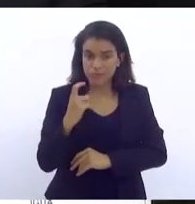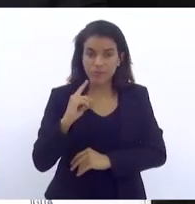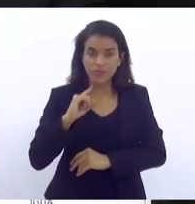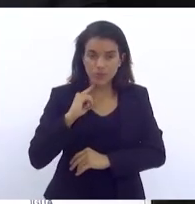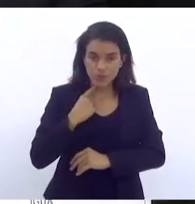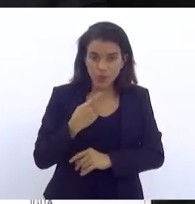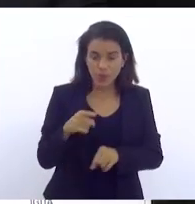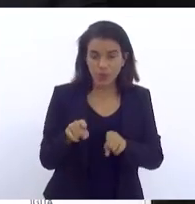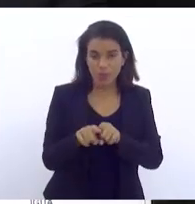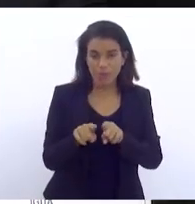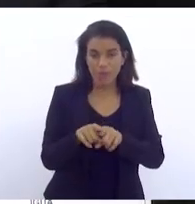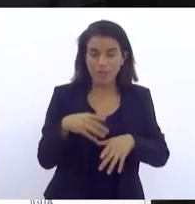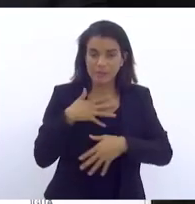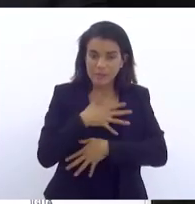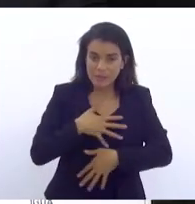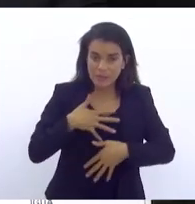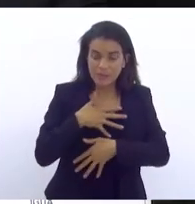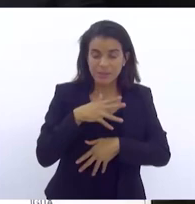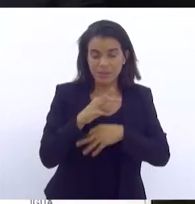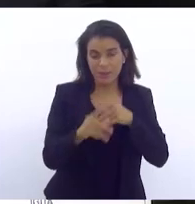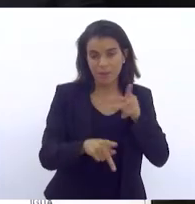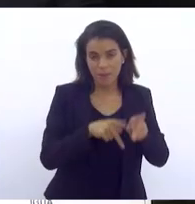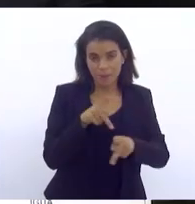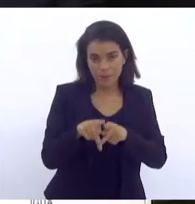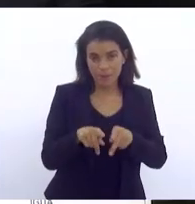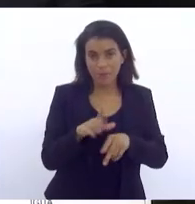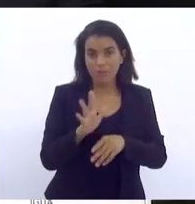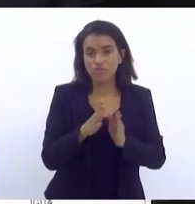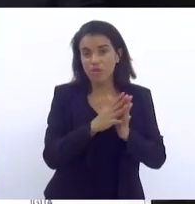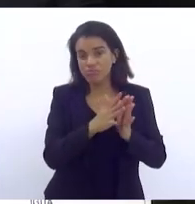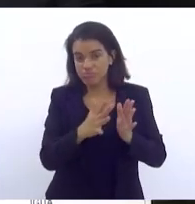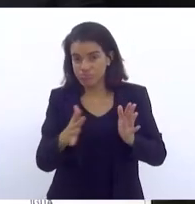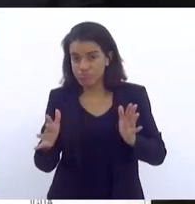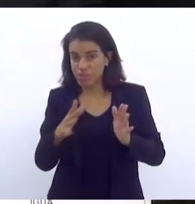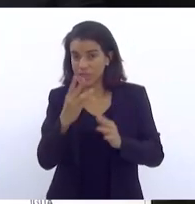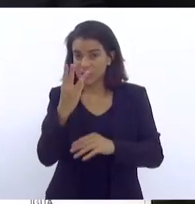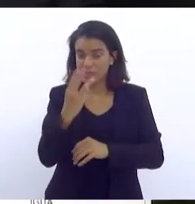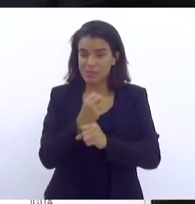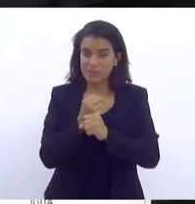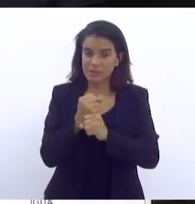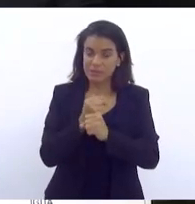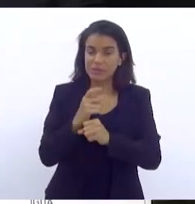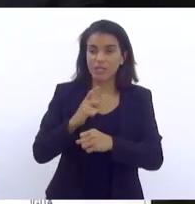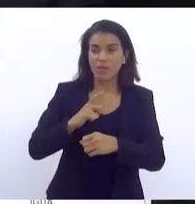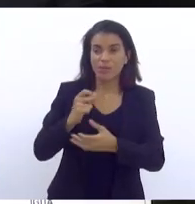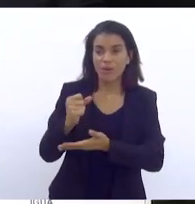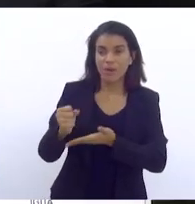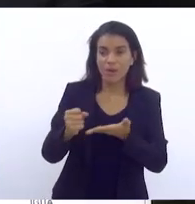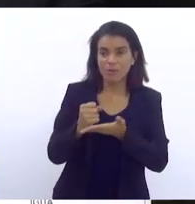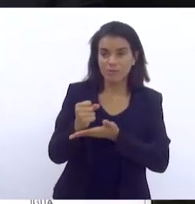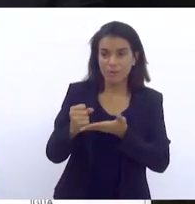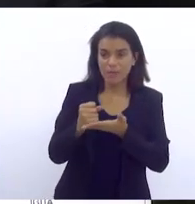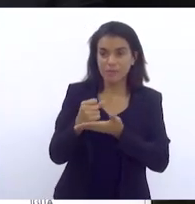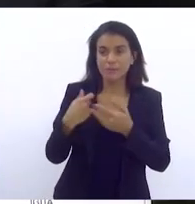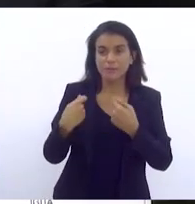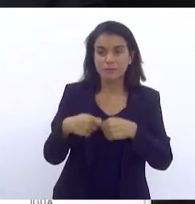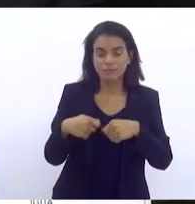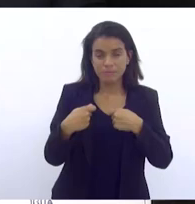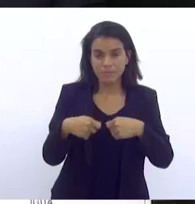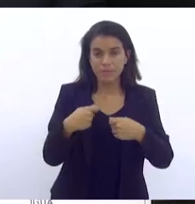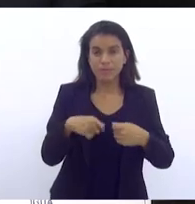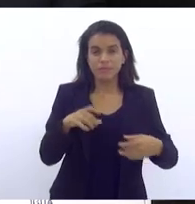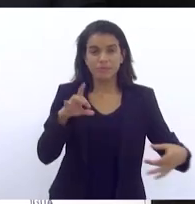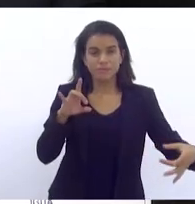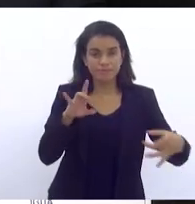população importante também dizer que após o terceiro ano esses índices compõem uma base e devem alcançar